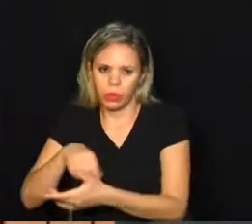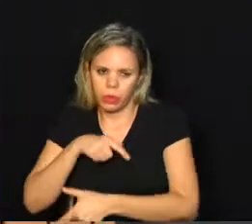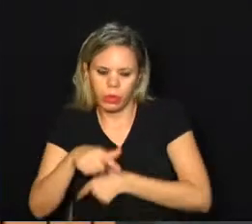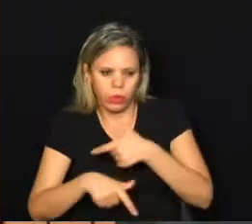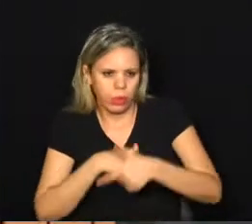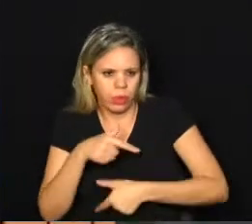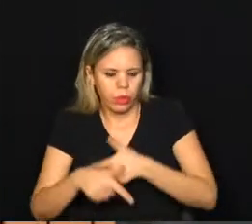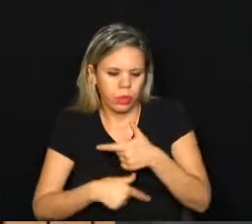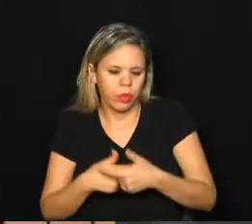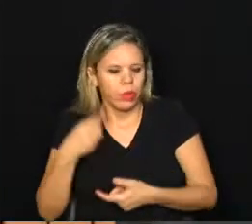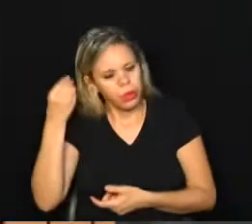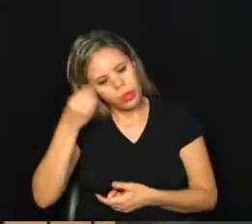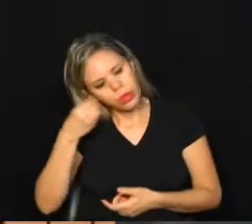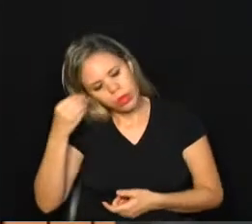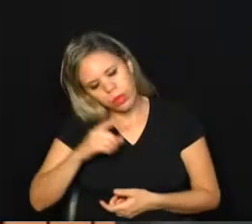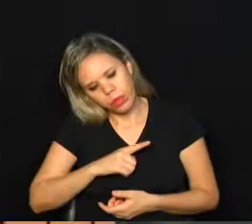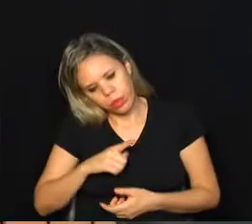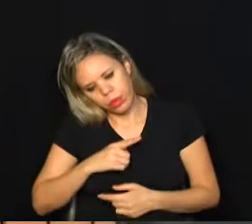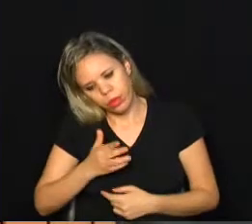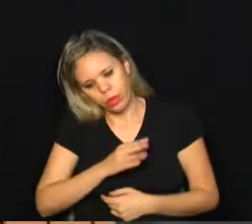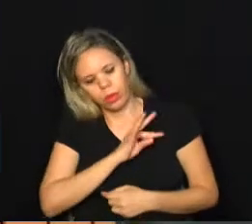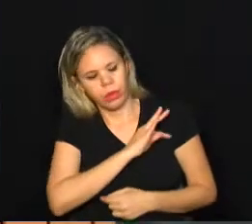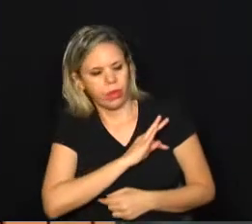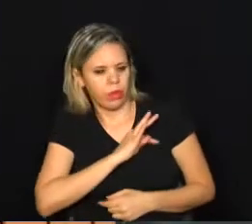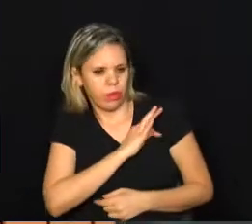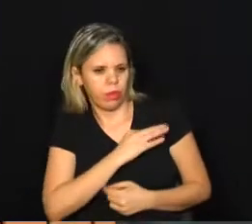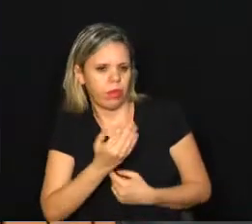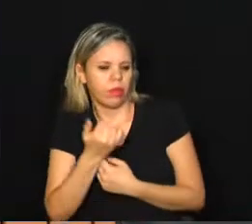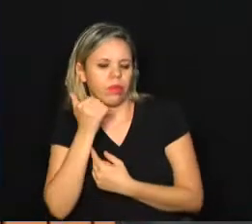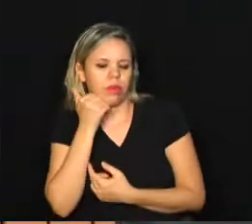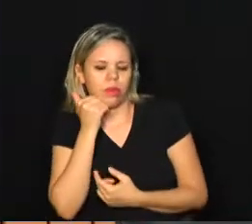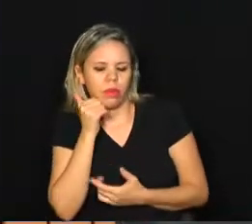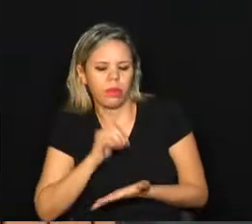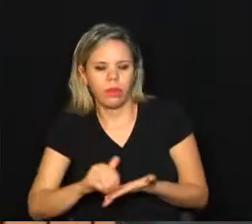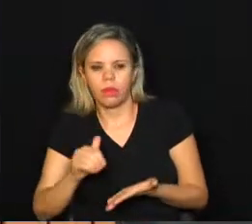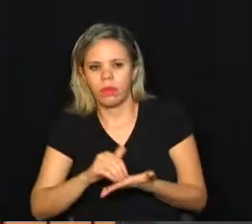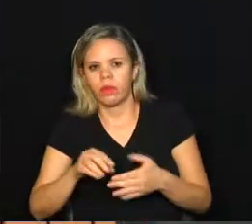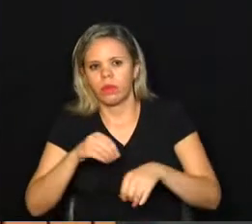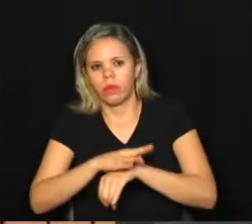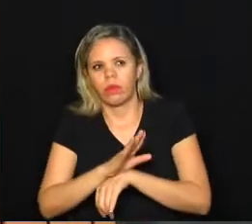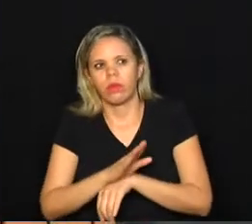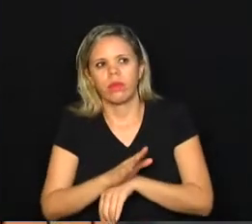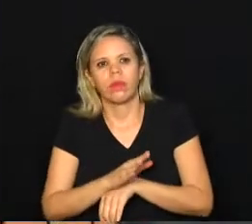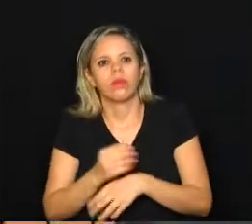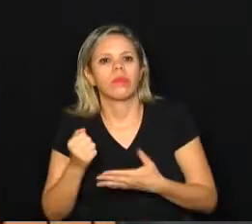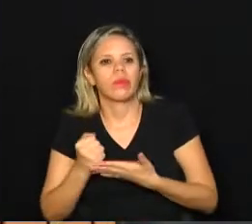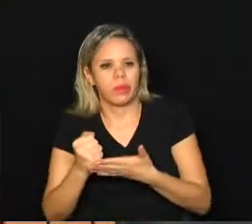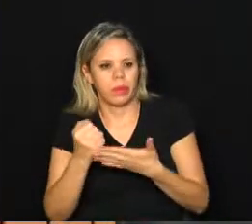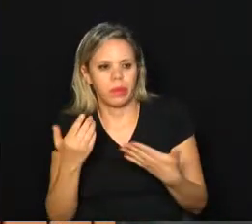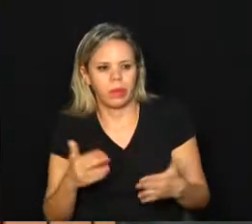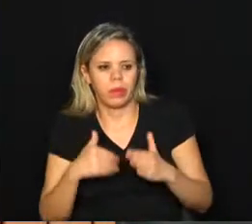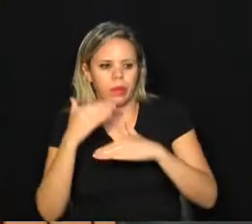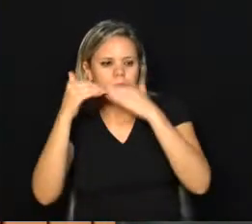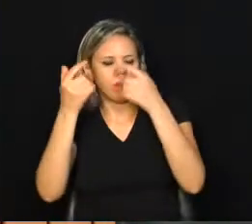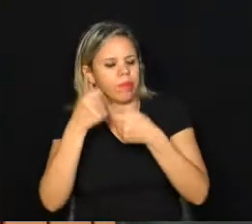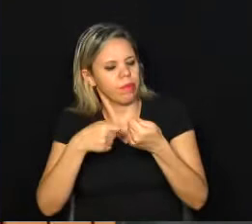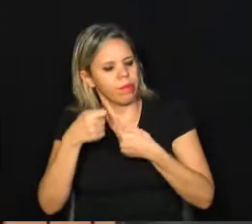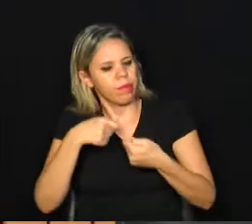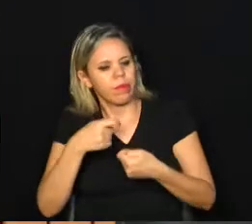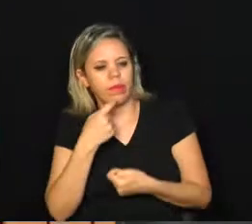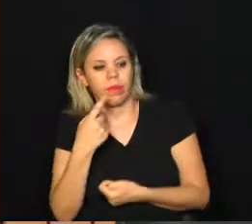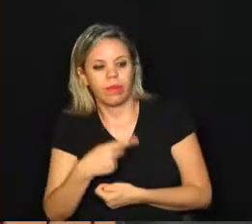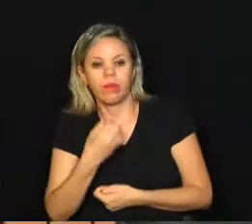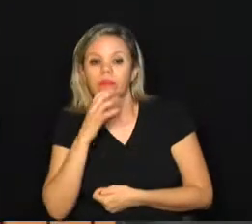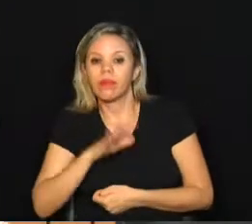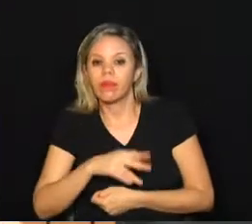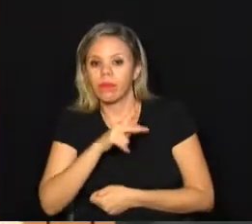essa bagagem técnico-científica que ele vai trazer para a Secretaria e nos auxiliar aí no desenvolvimento econômico de Campinas. Boa